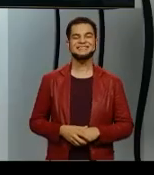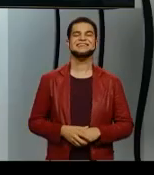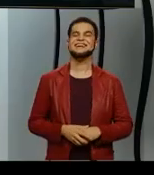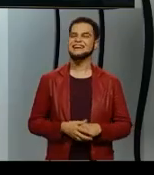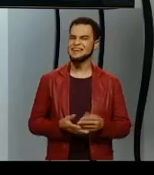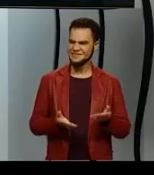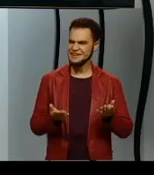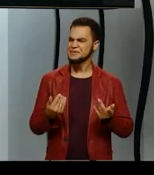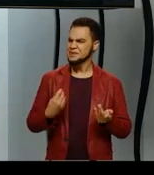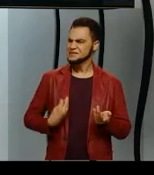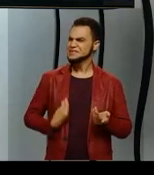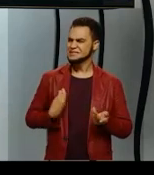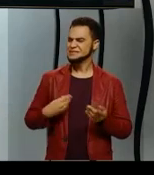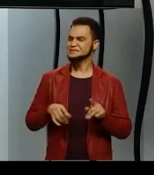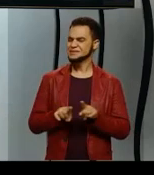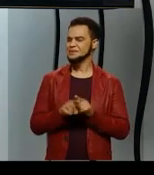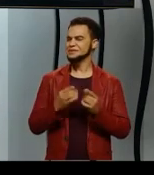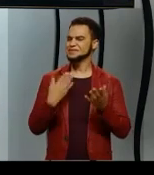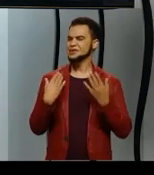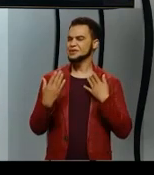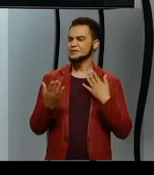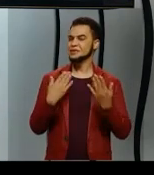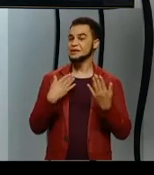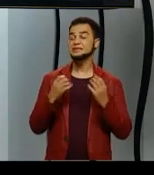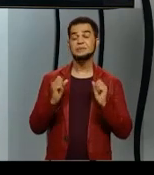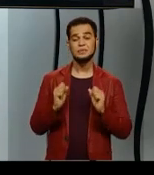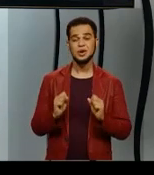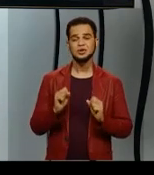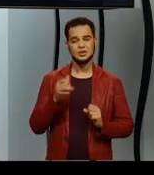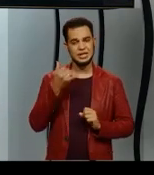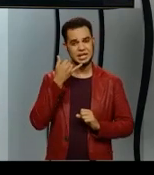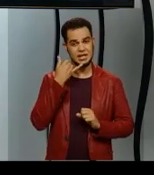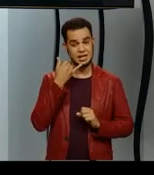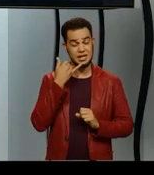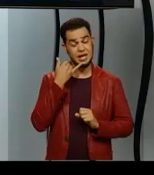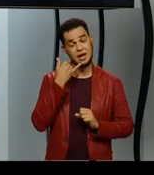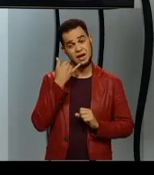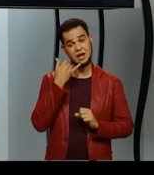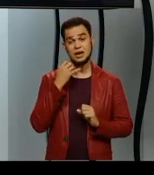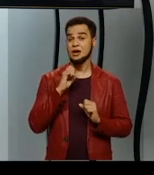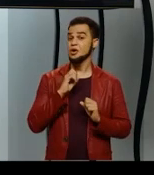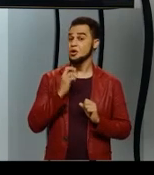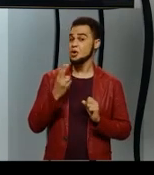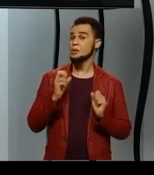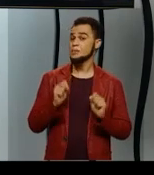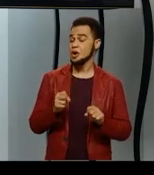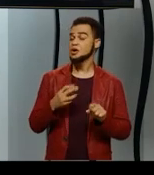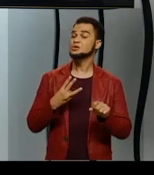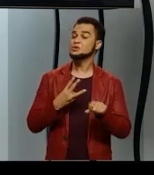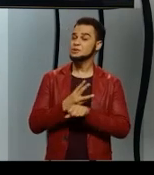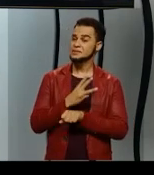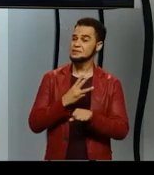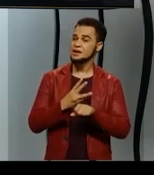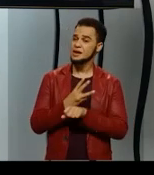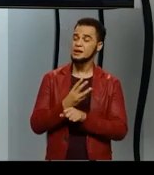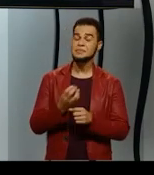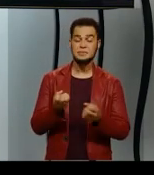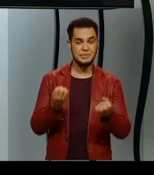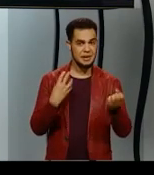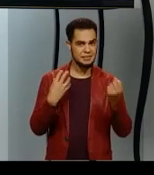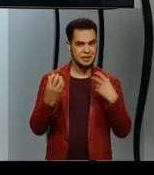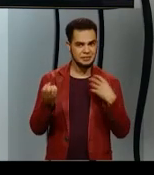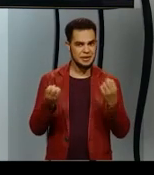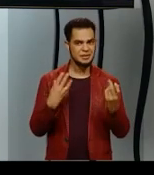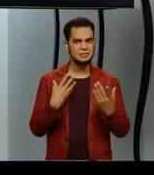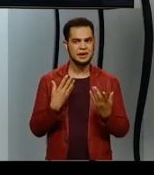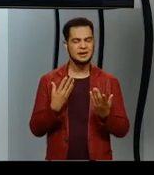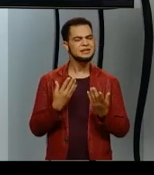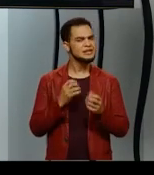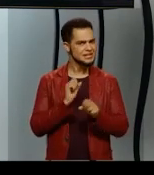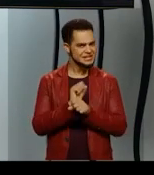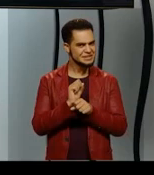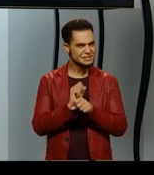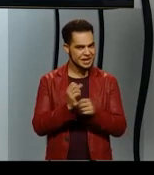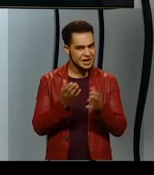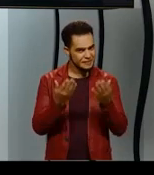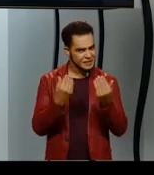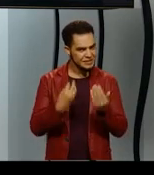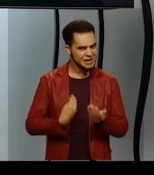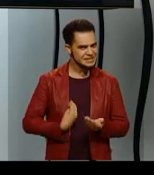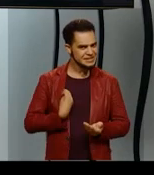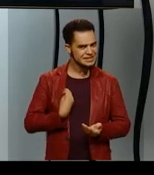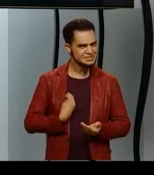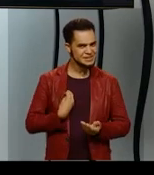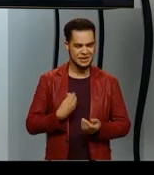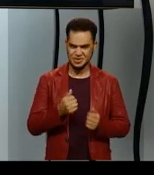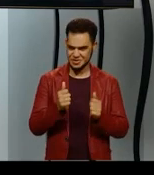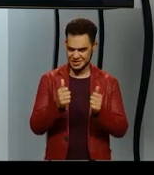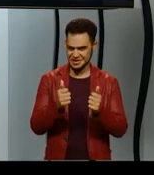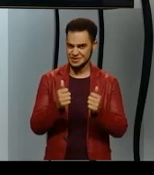Participe você também dessa conversa, ligue para o nosso telefone fixo ou envie uma mensagem para o nosso WhatsApp. Nós estamos esperando a sua participação.